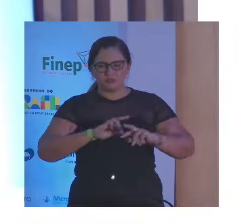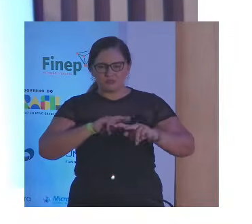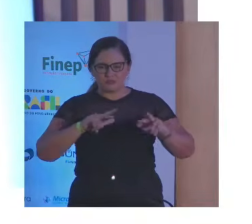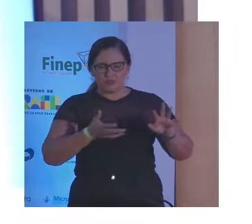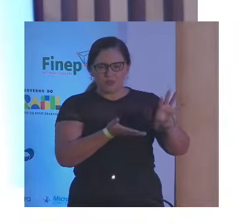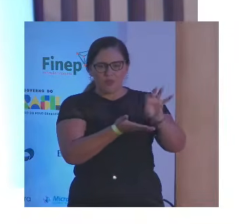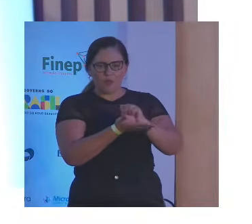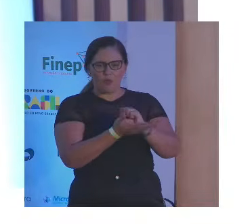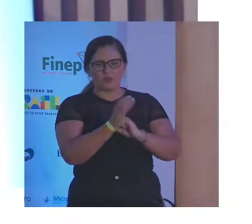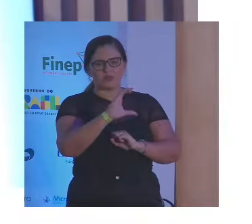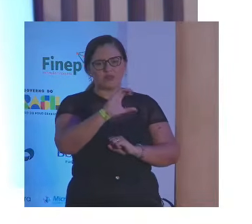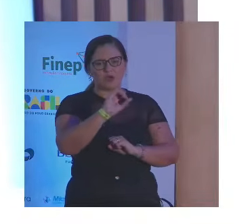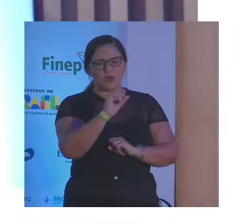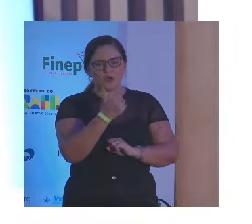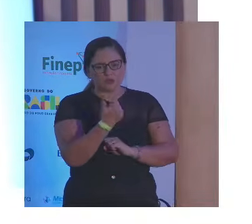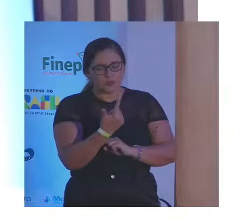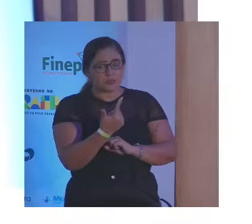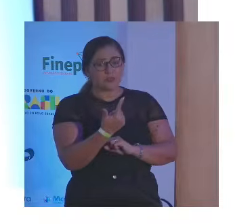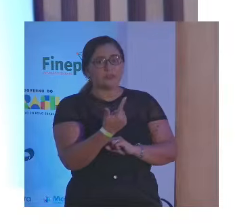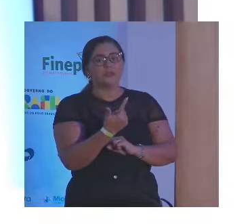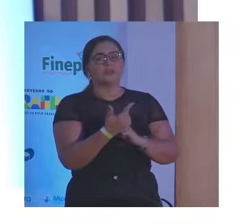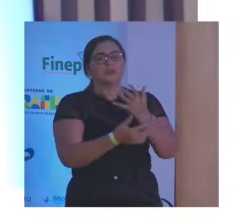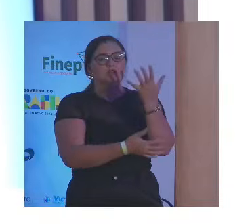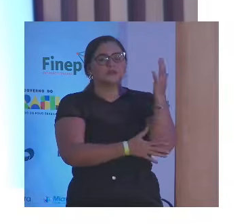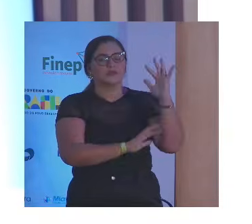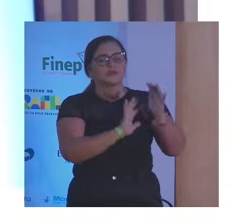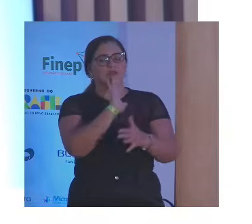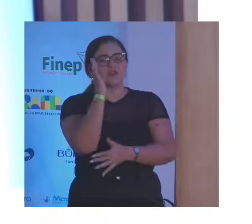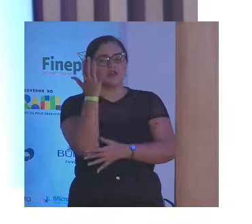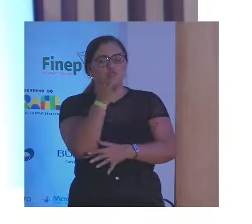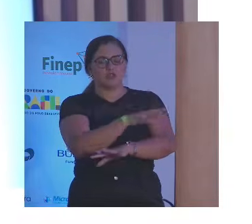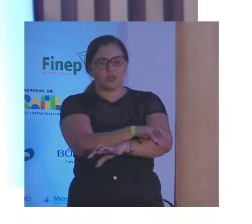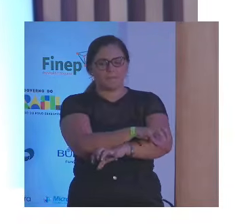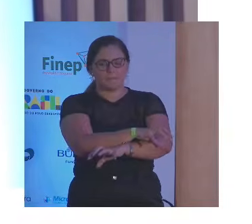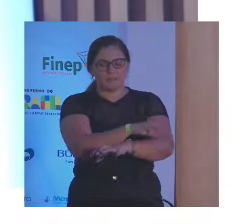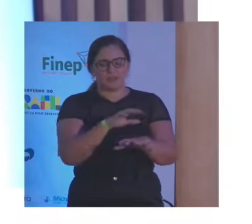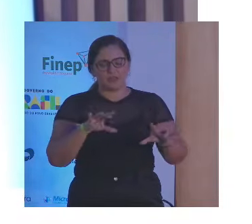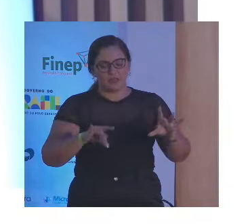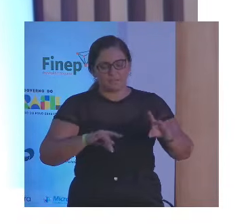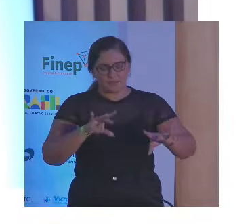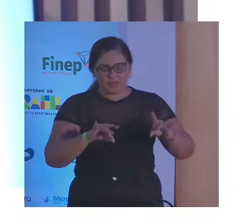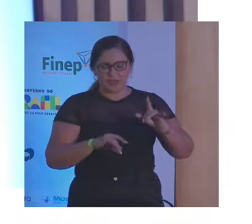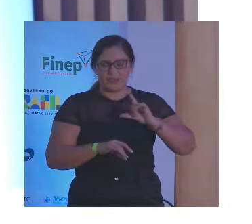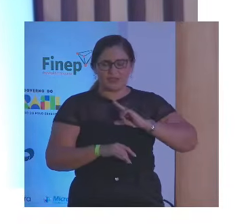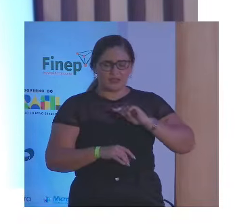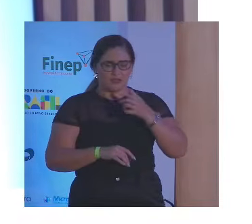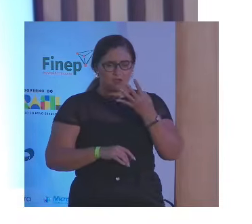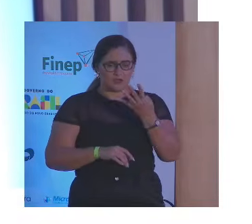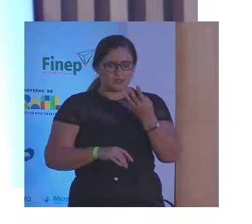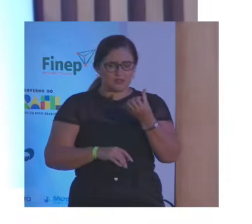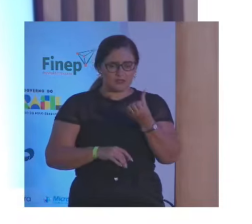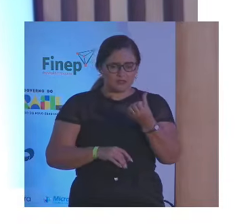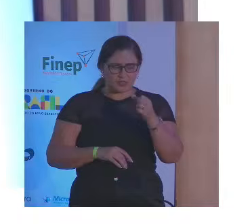carbono. Por incrível que pareça, essa floresta de mangues ela armazena cerca de